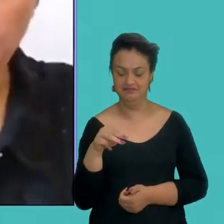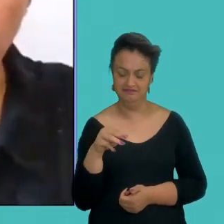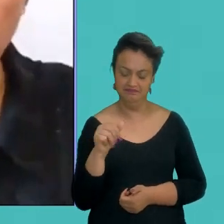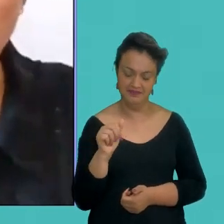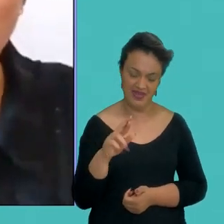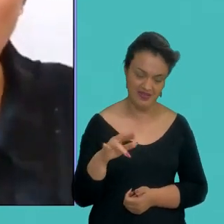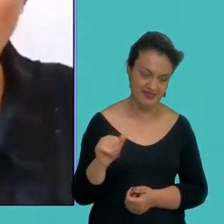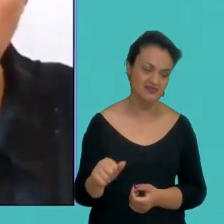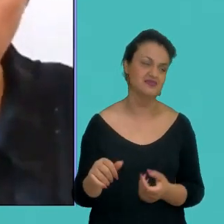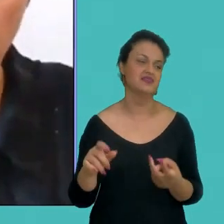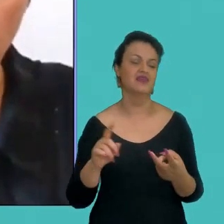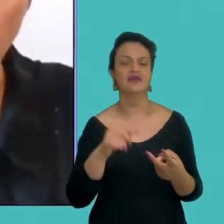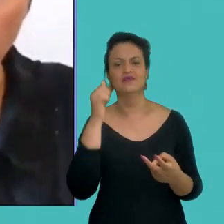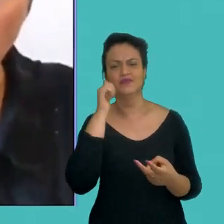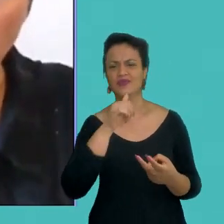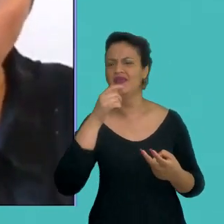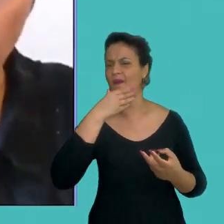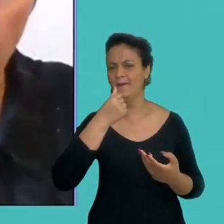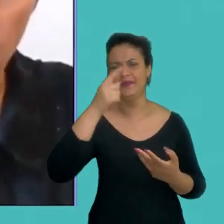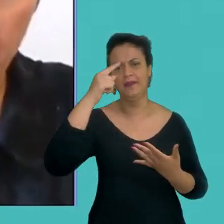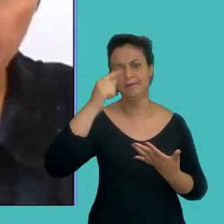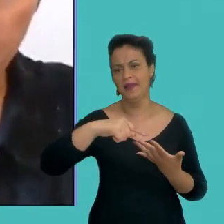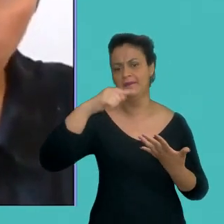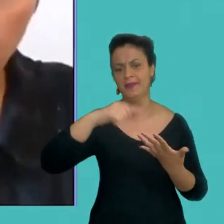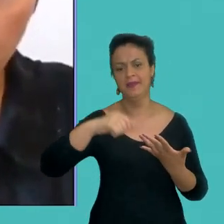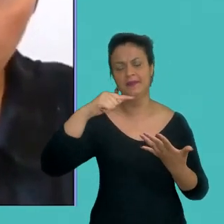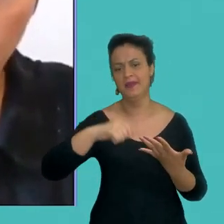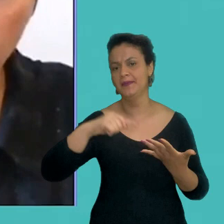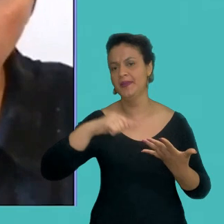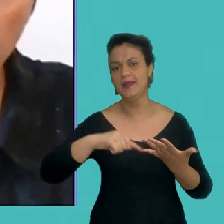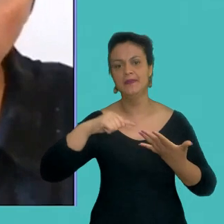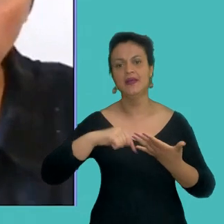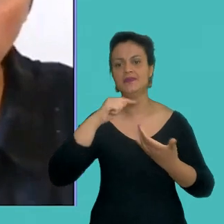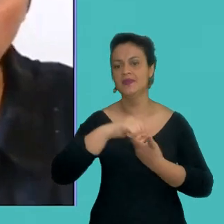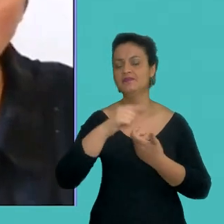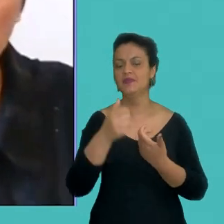da Maria Rita Barbosa Melo de Carvalho, do Alexandro